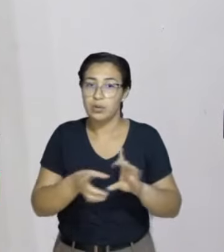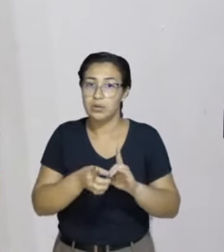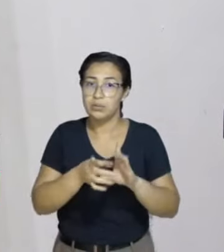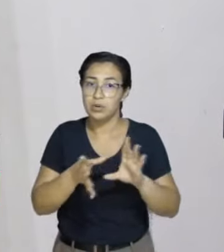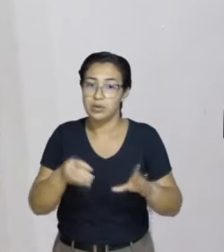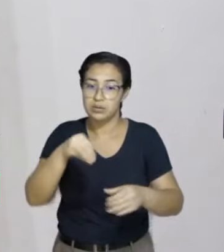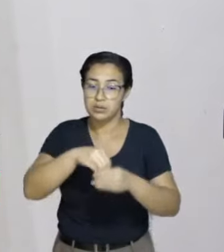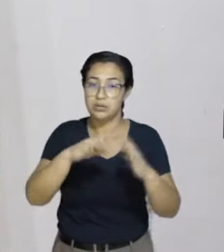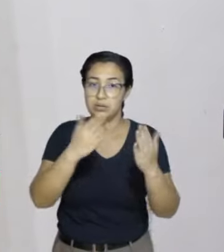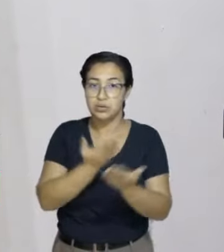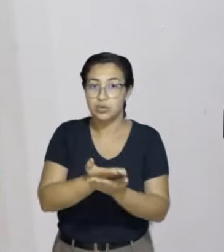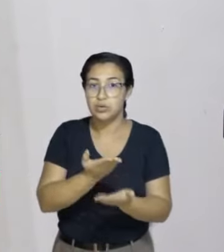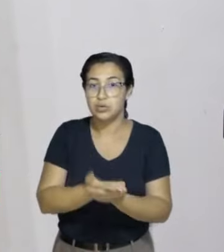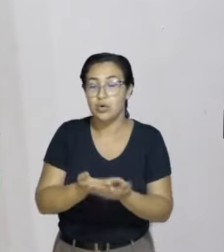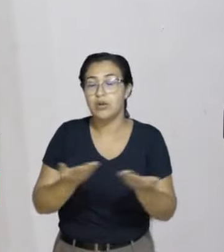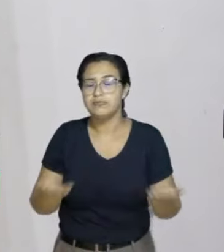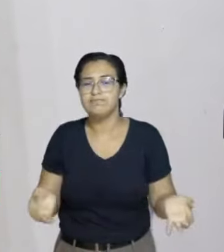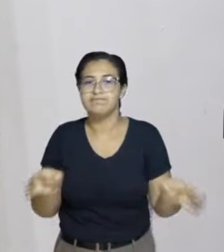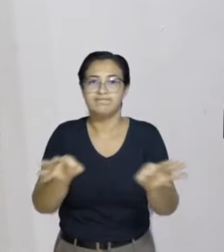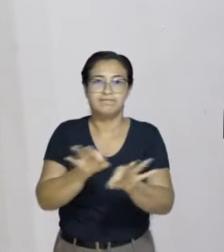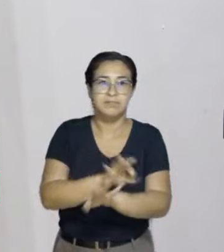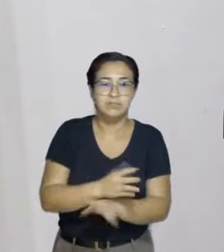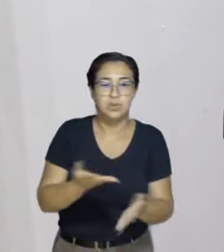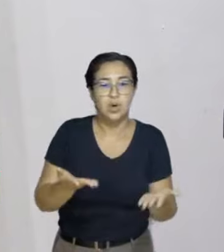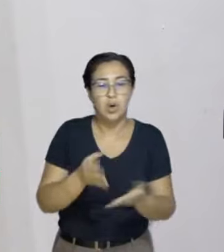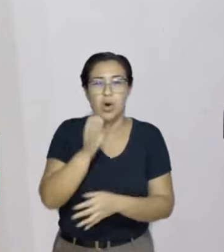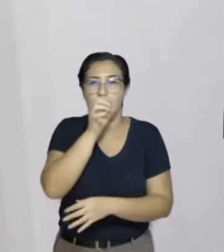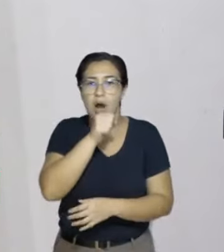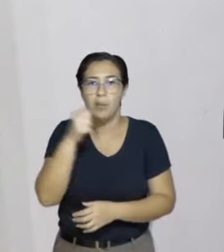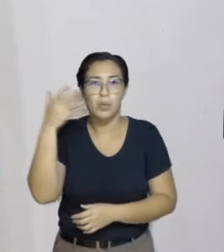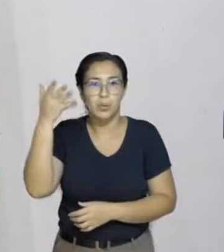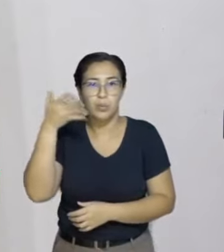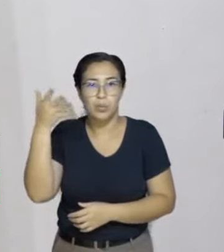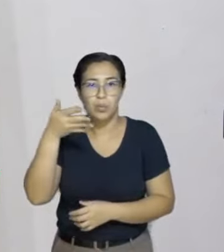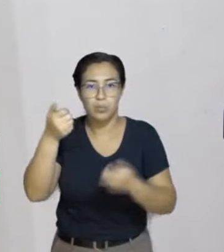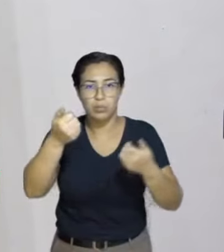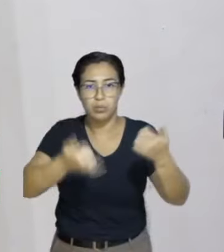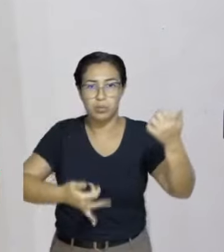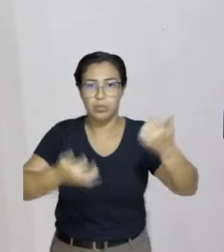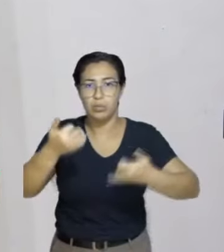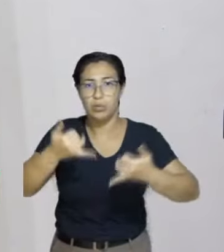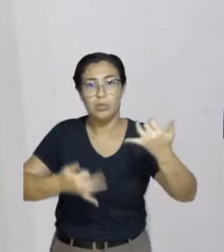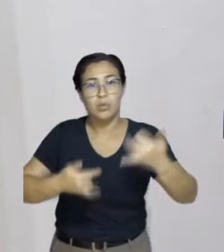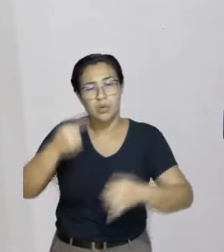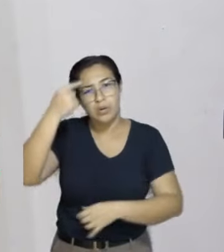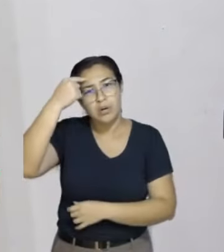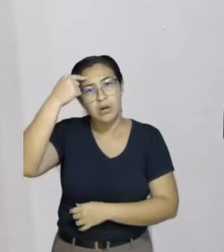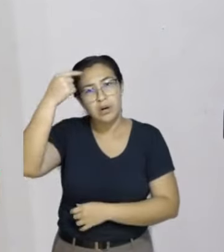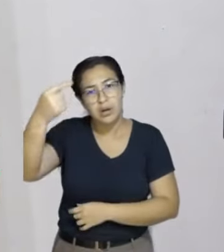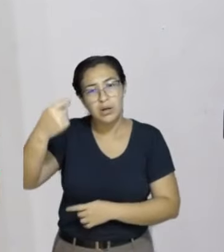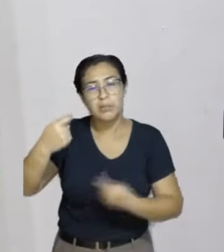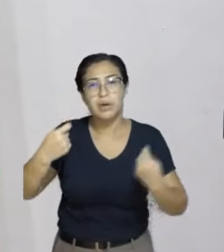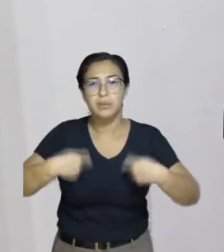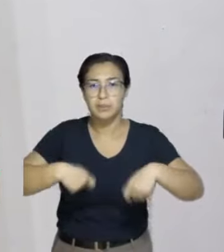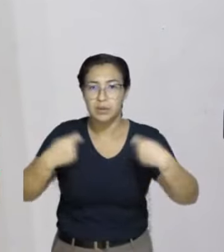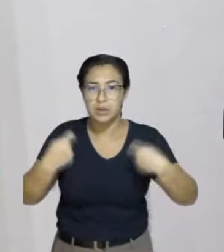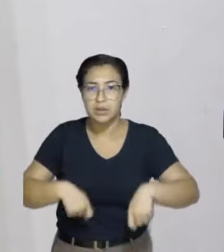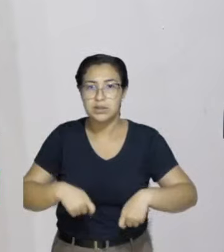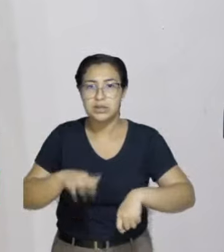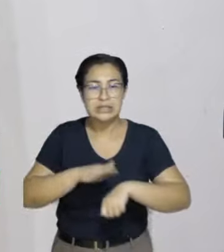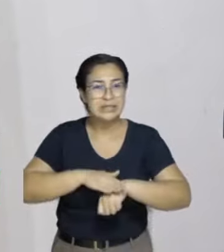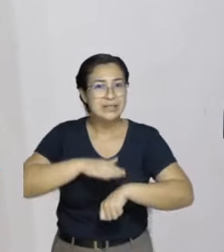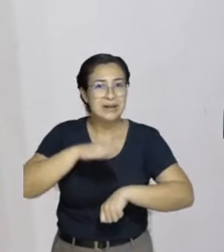Portanto, senhoras e senhores, termino esse breve discurso ressaltando a importância da presença, mais do